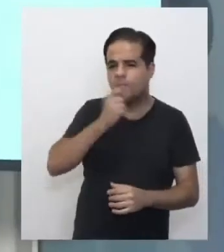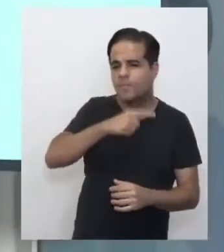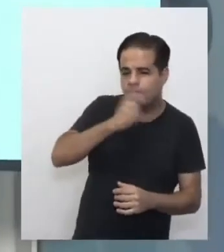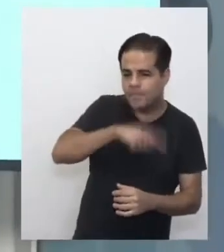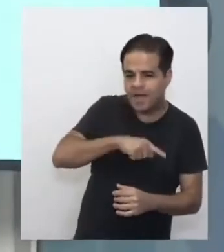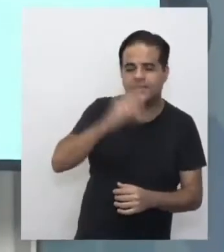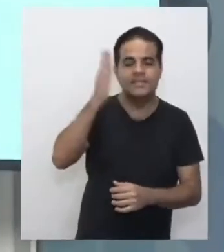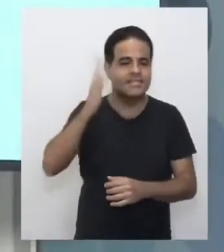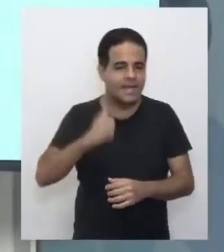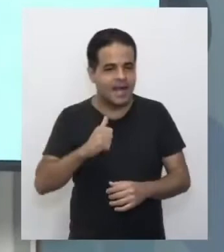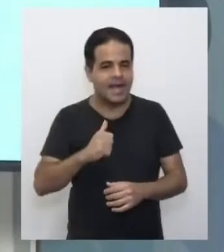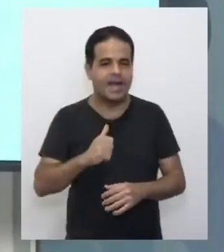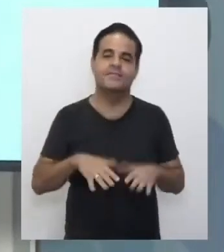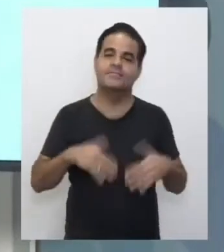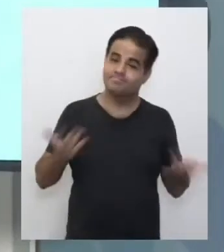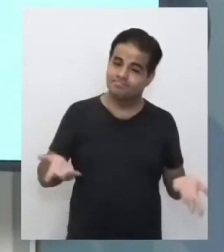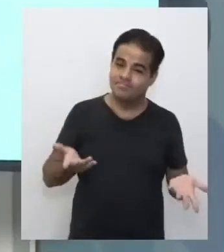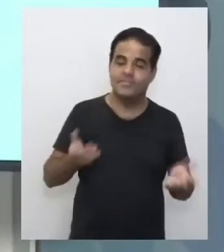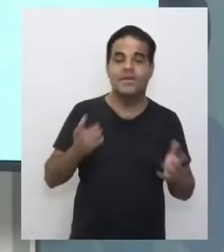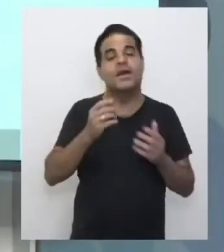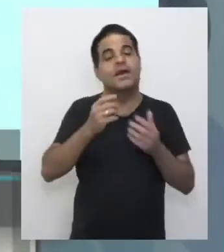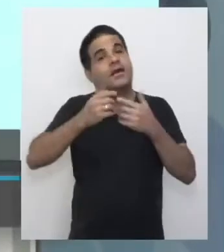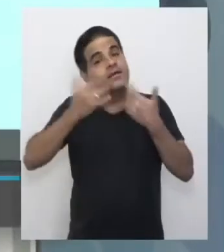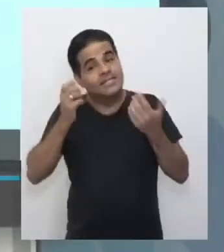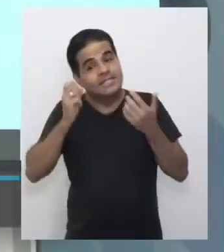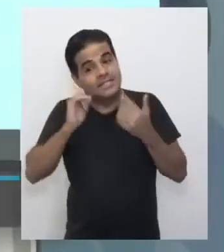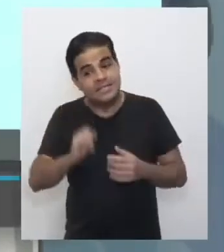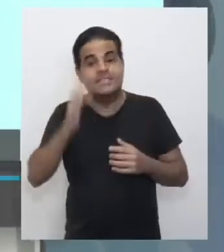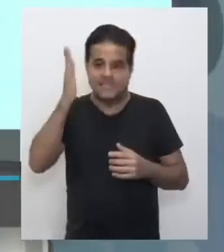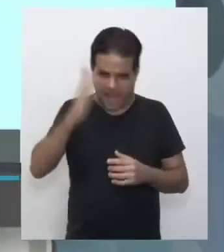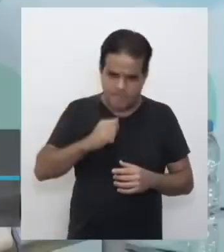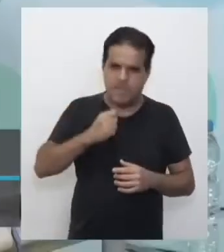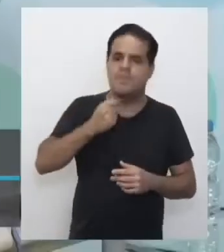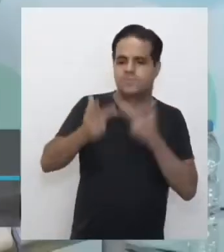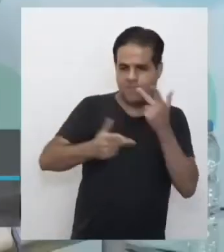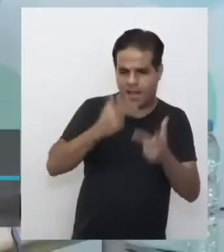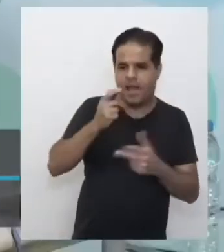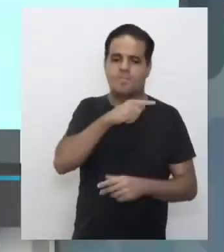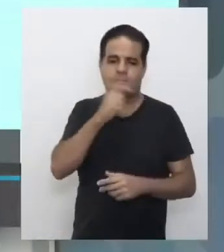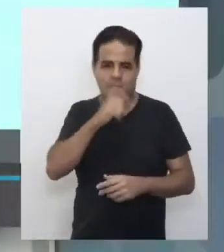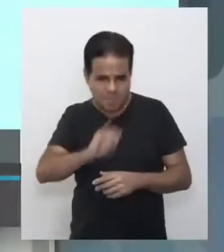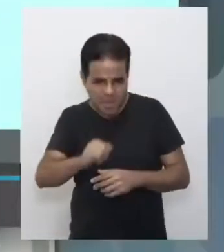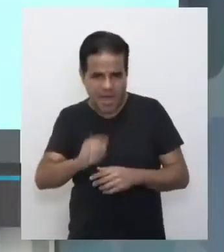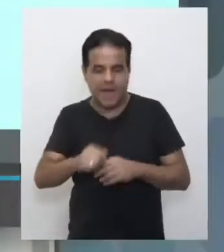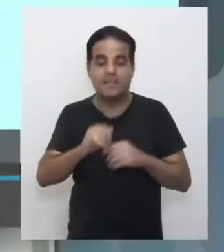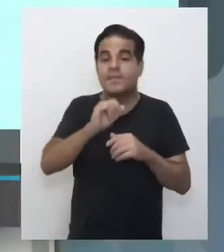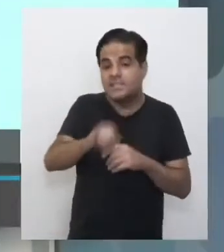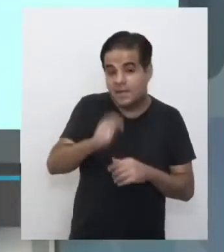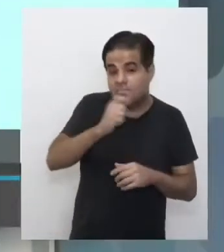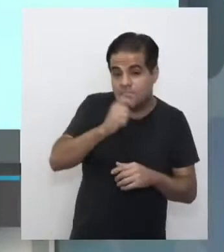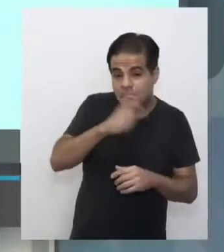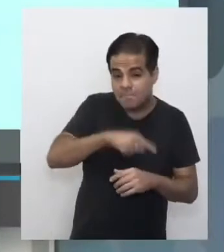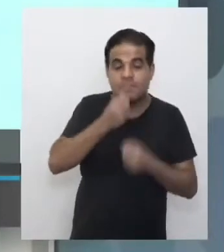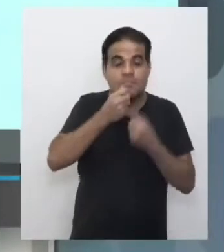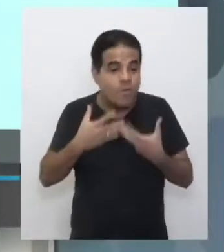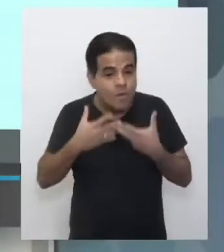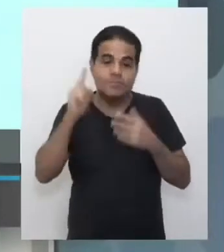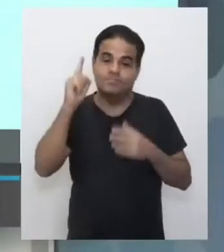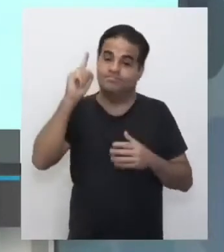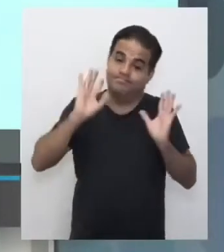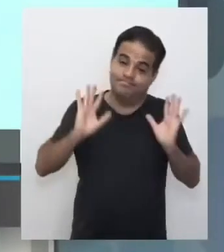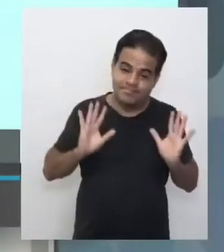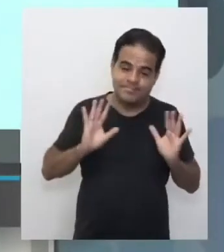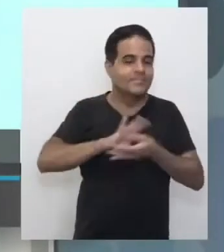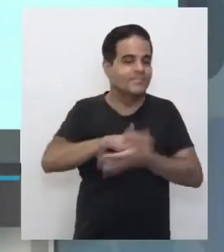contar piadas, mas nós não garantimos que as piadas sejam boas, né, João? Então. E é um material que está no caderno do aluno aí, no novo caderno de vocês.